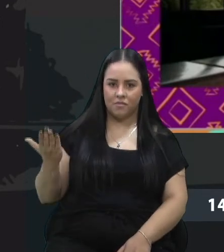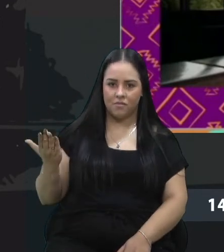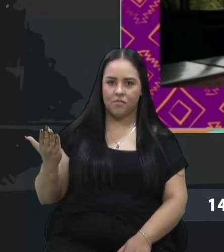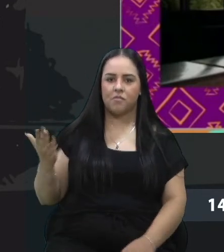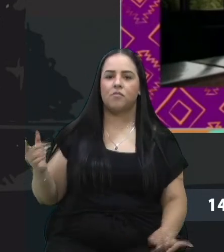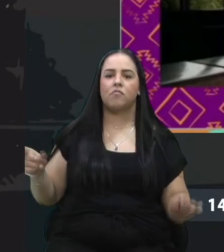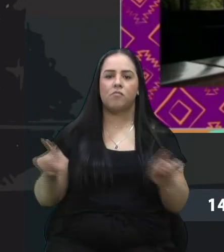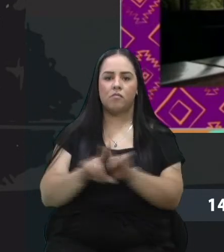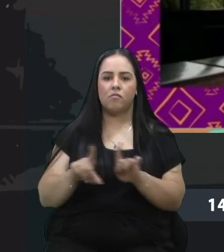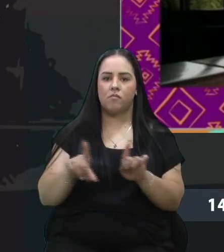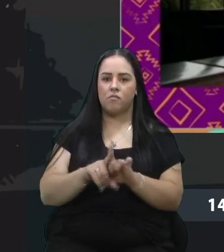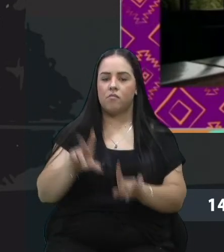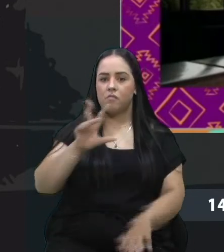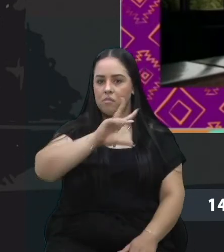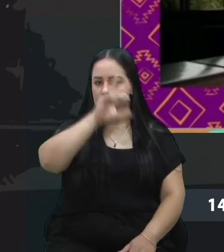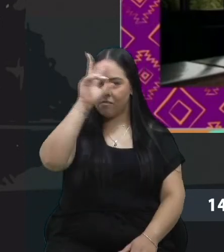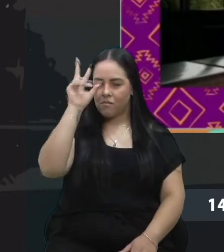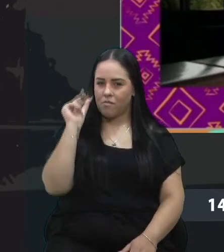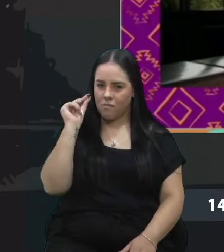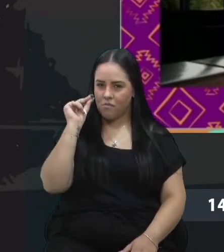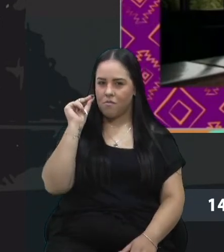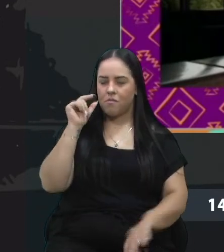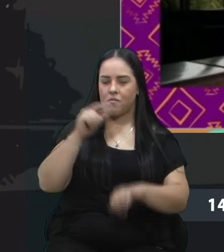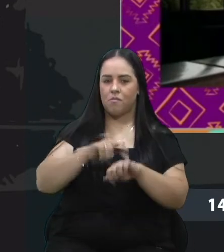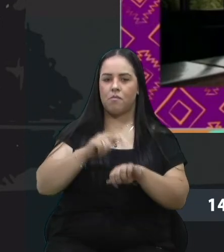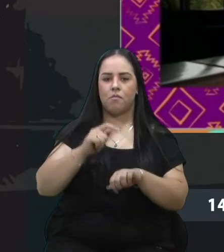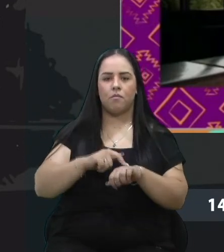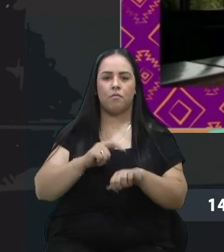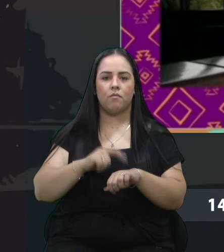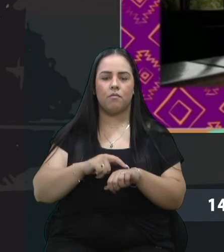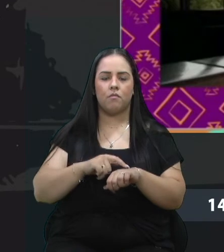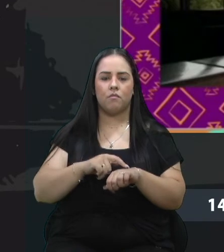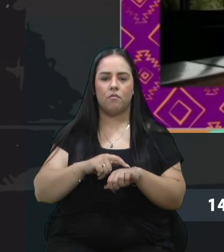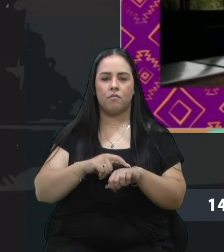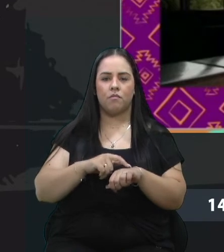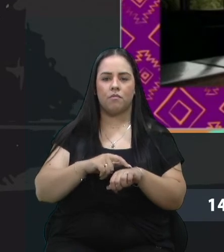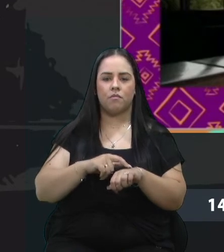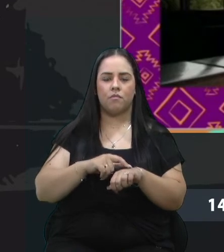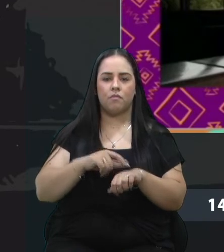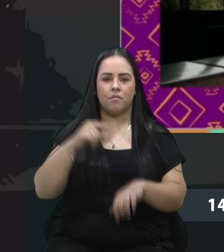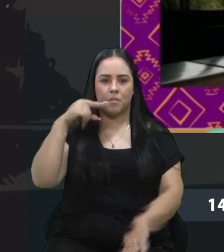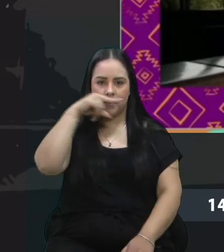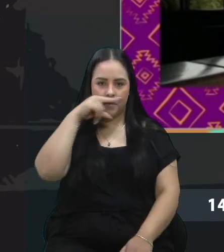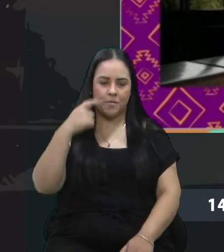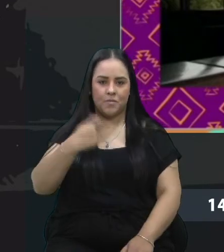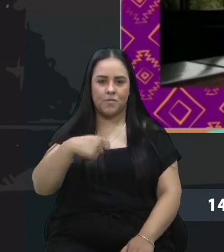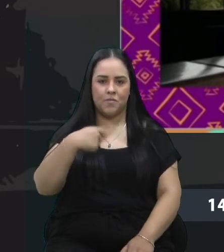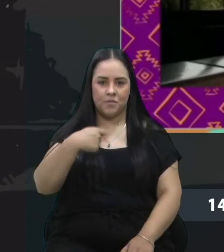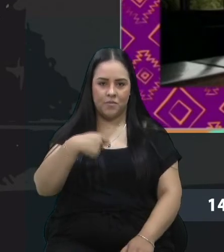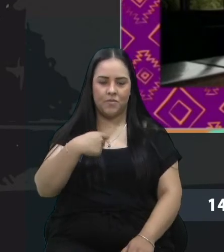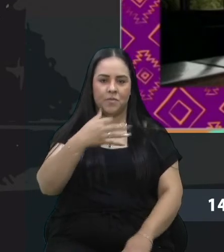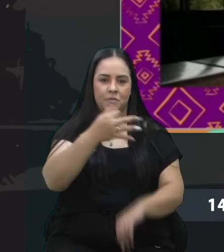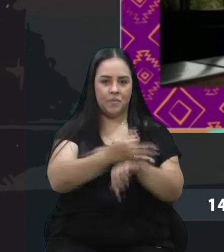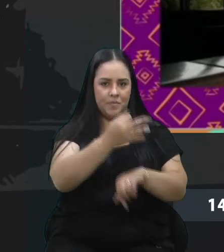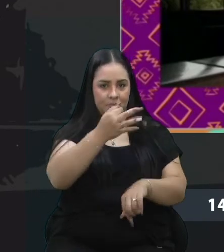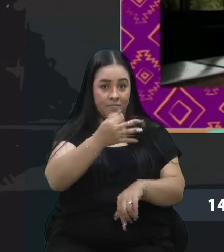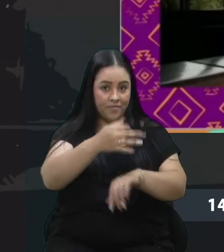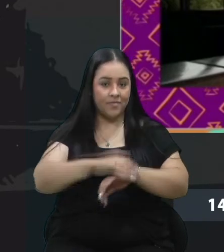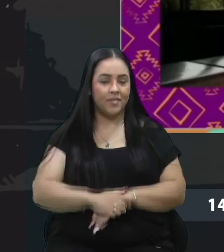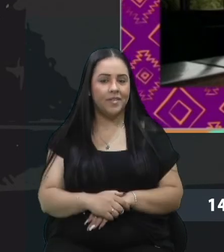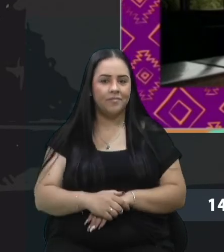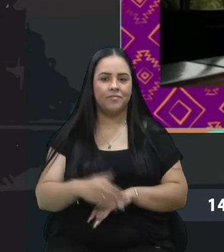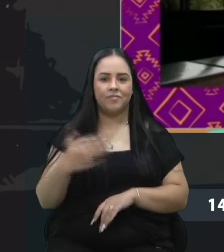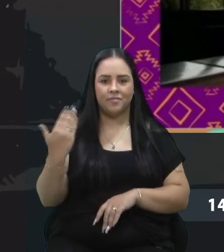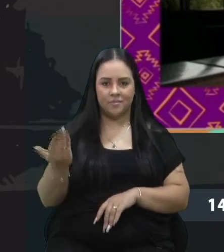foi prefeita em exercício, né, durante o período em que o prefeito José Ivo Sartori se ausentou, e, sem dúvida, é uma referência